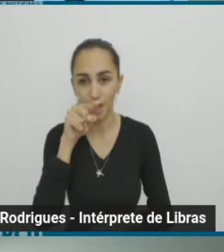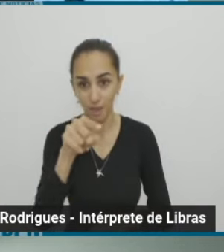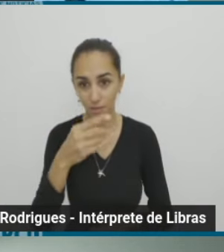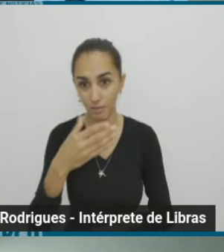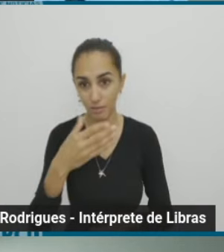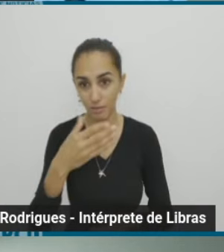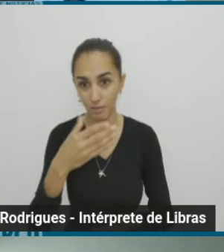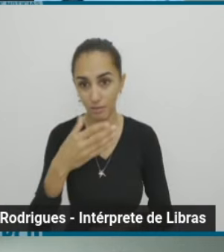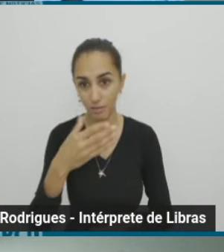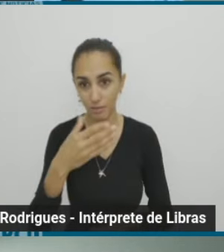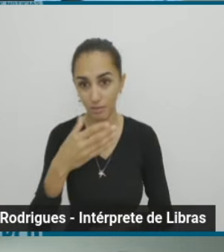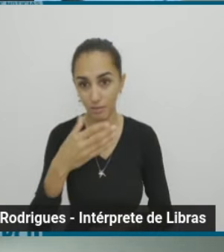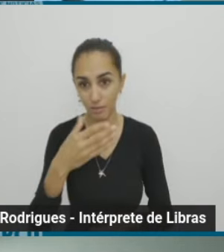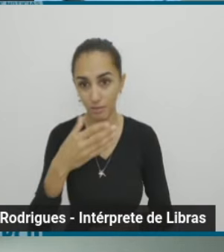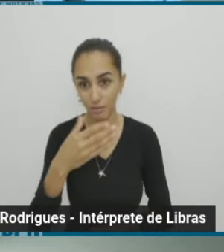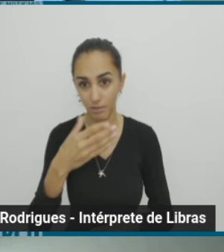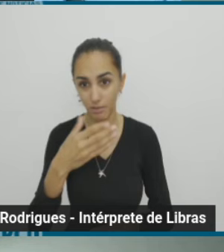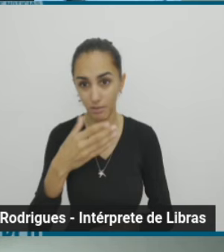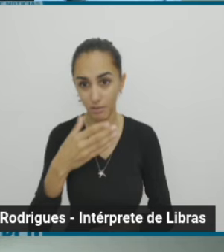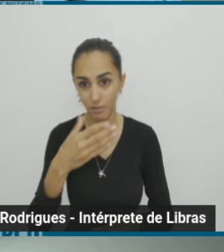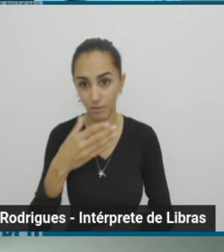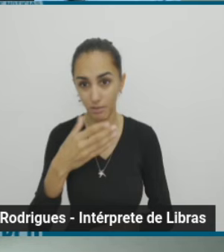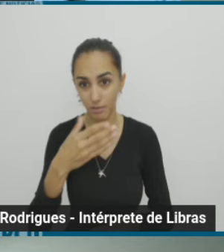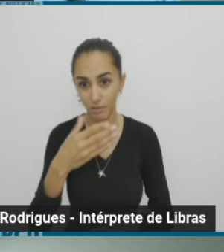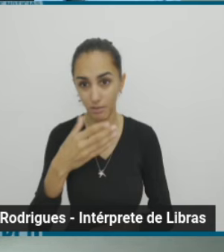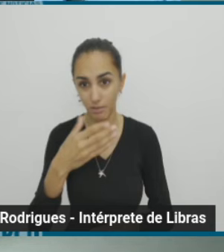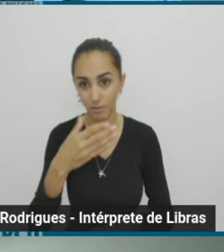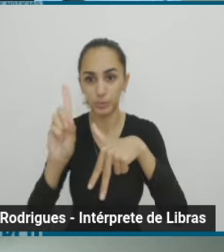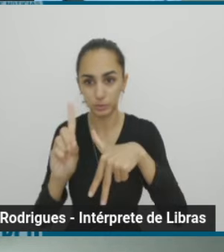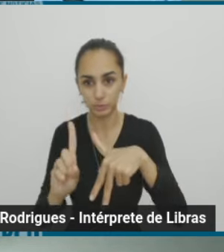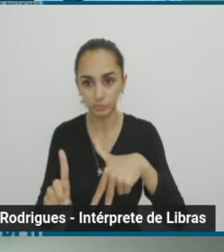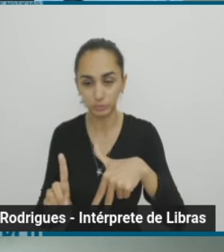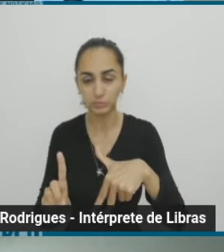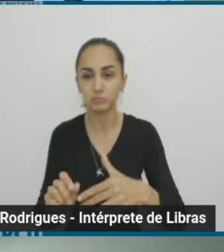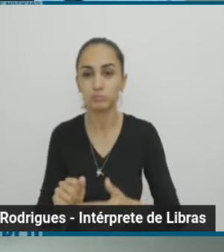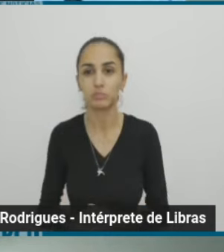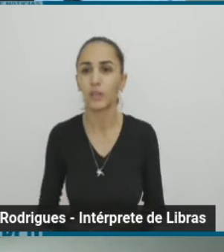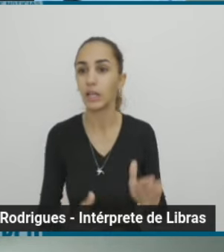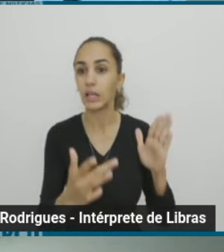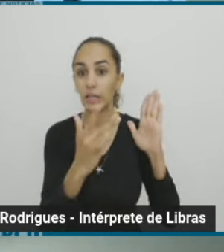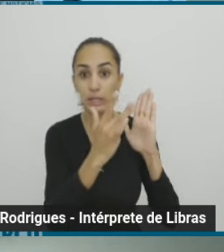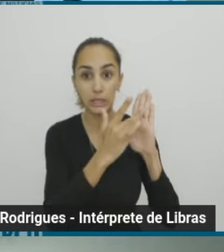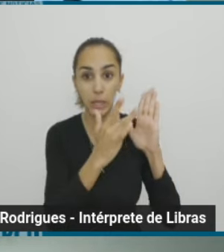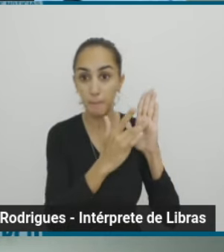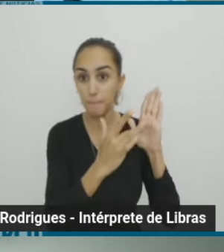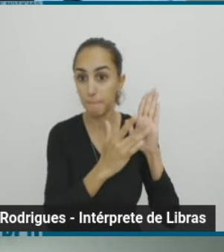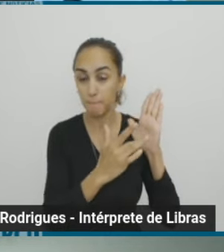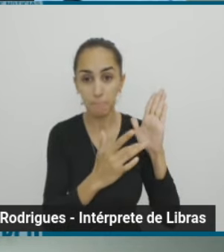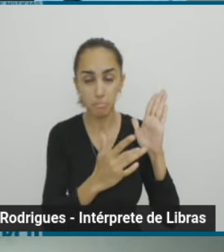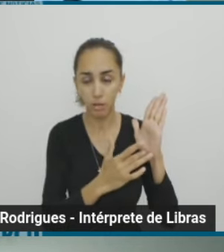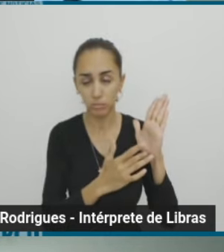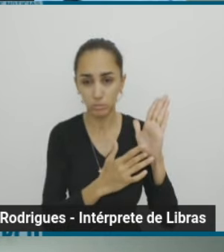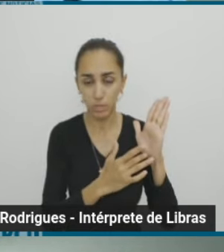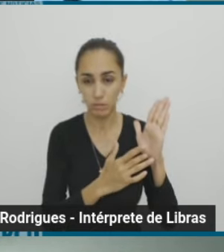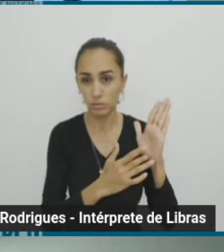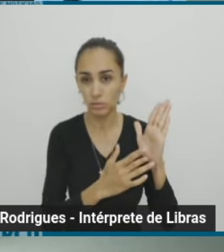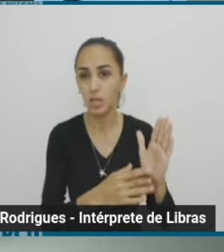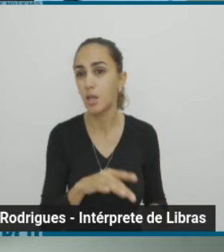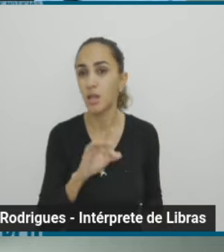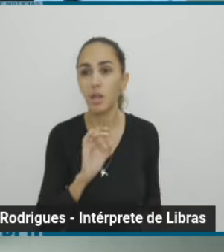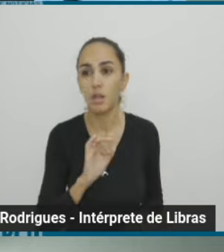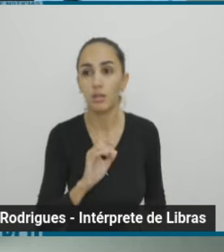Amon sejam pessoas com deficiência que a sua pauta, por óbvio, claro que não, estará